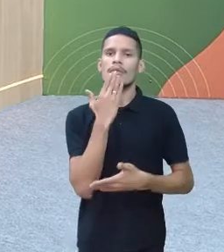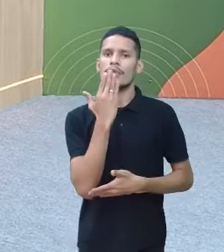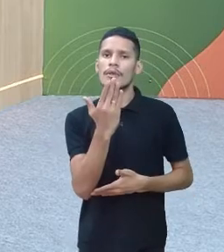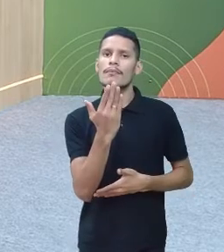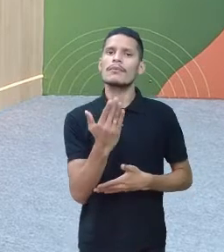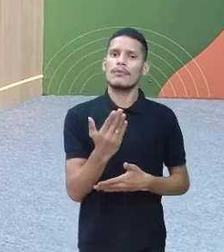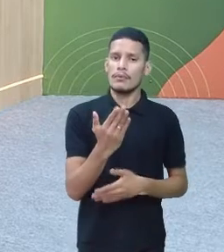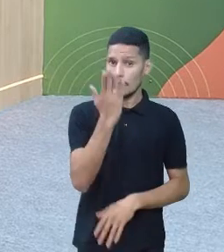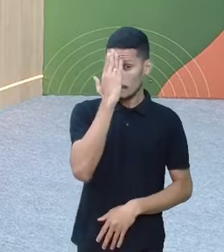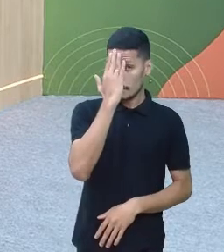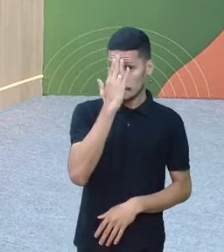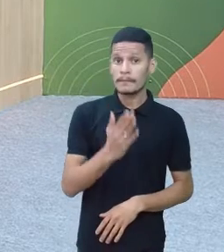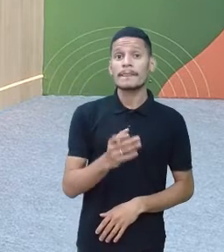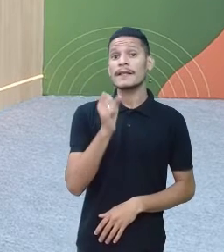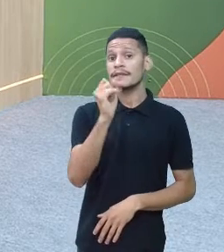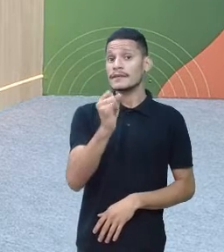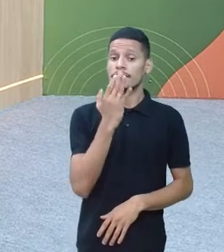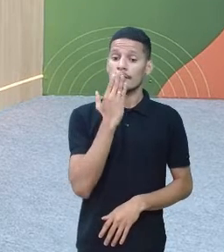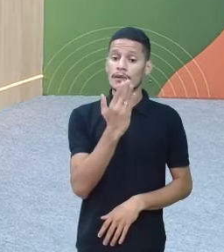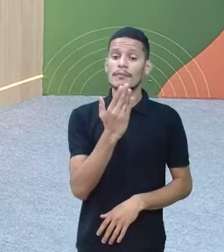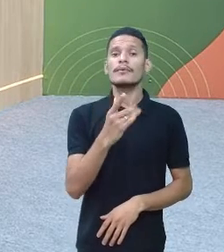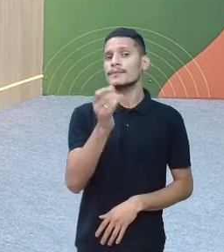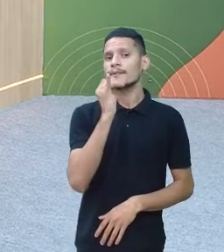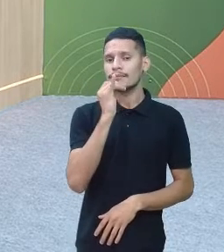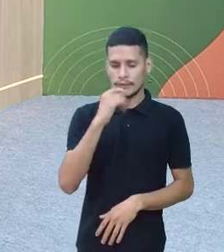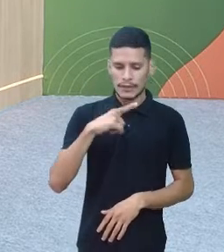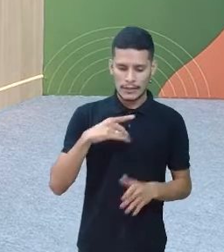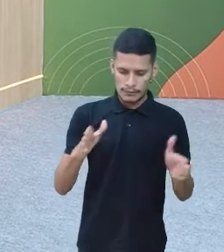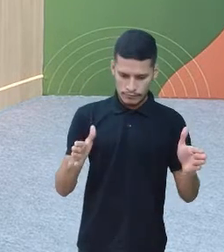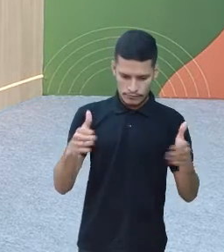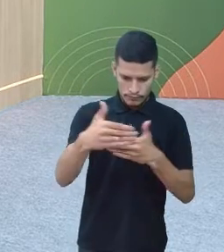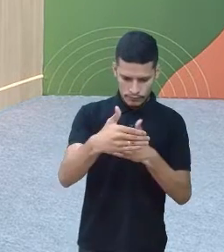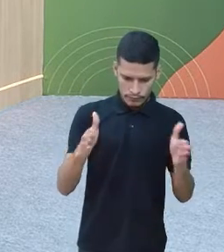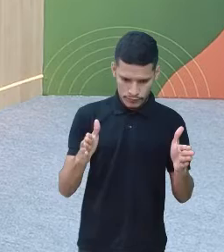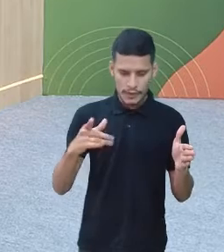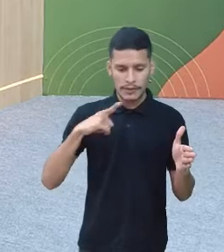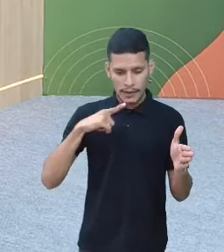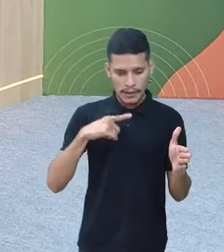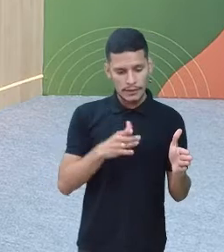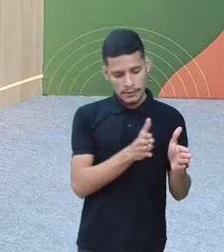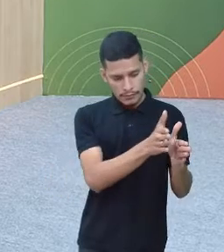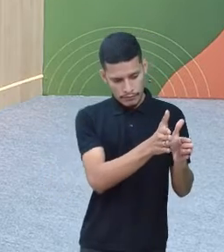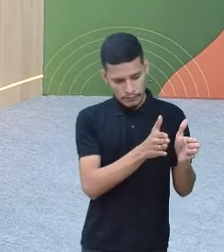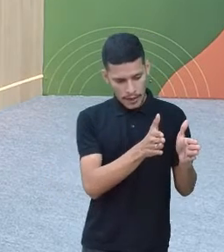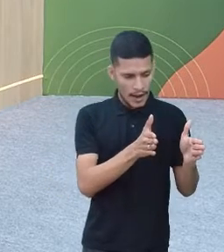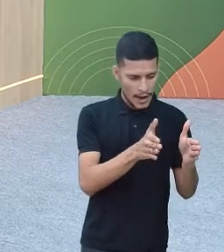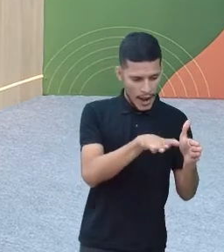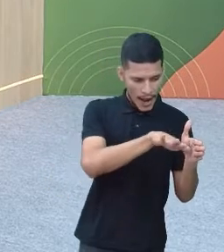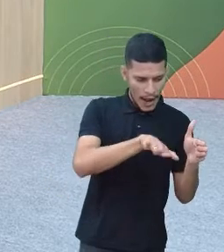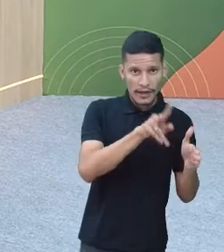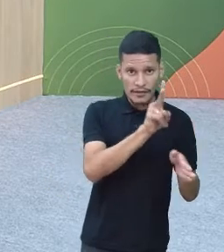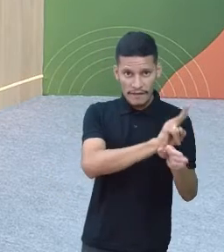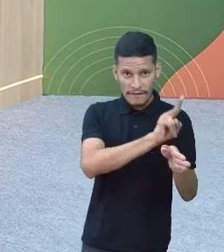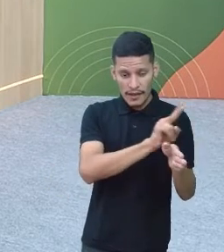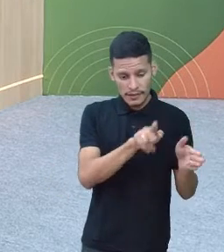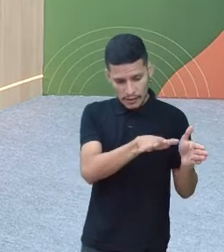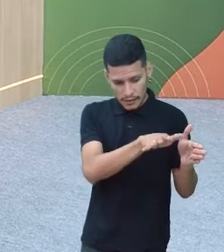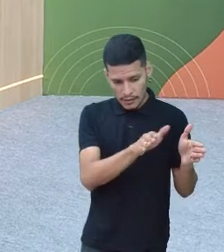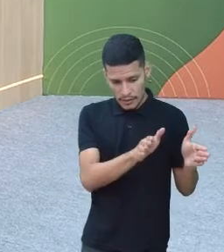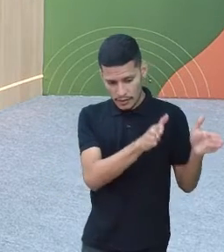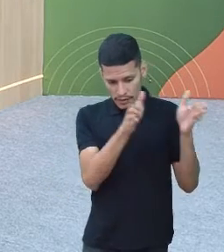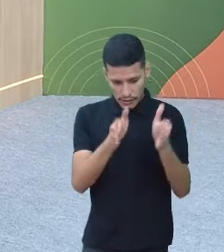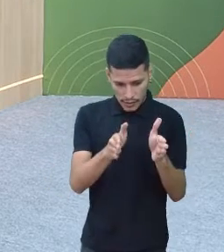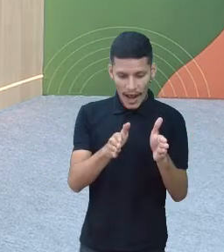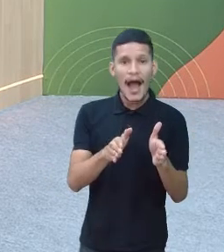time está... A quadra é dividida em 3 partes, né? Tem o terço da defesa, o terço